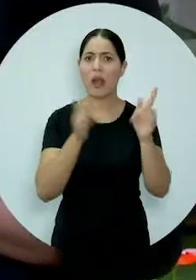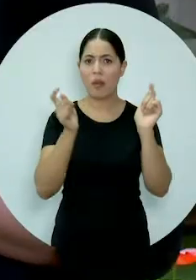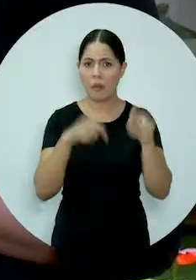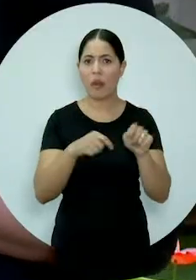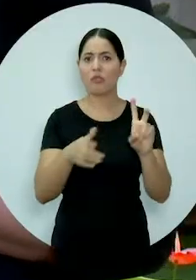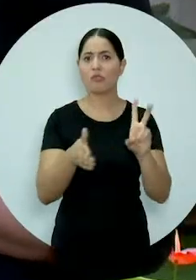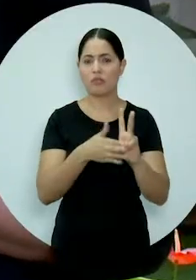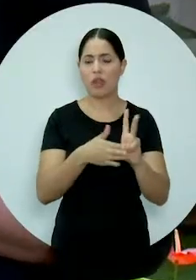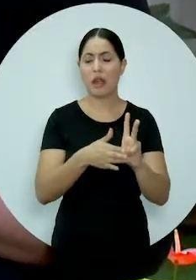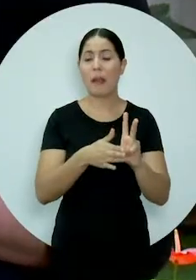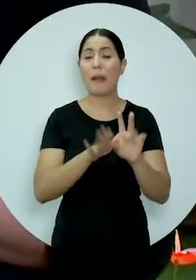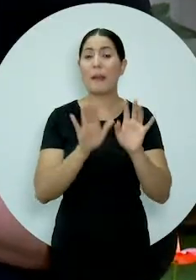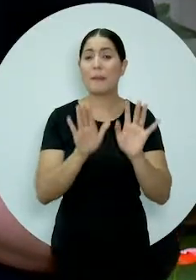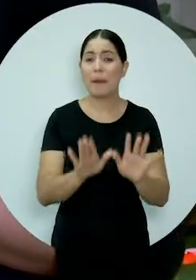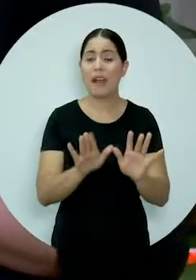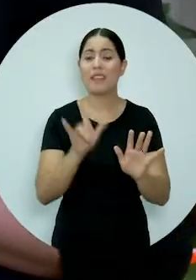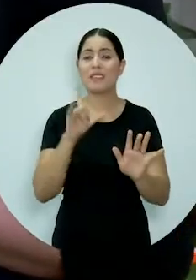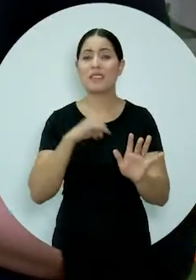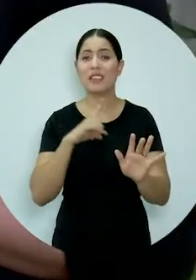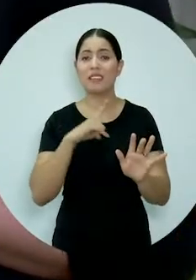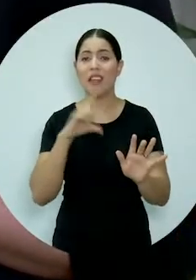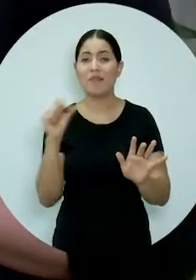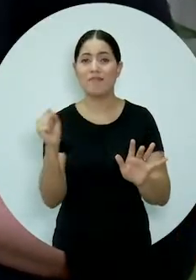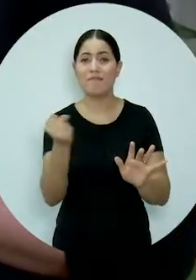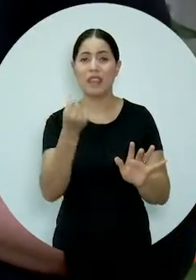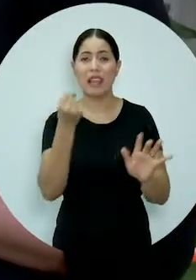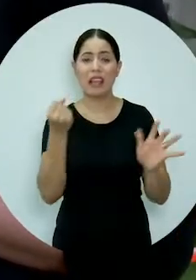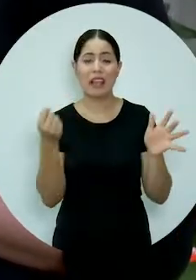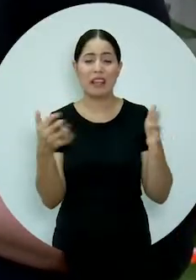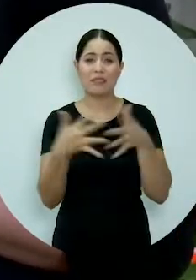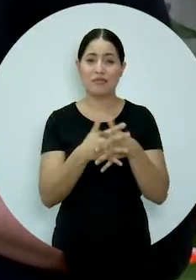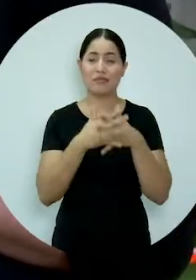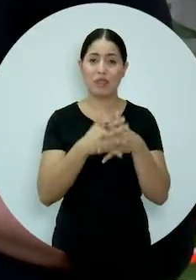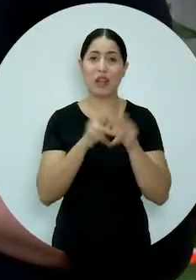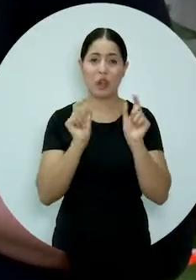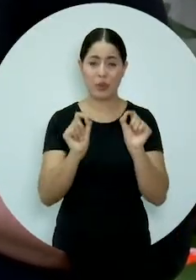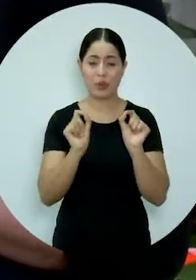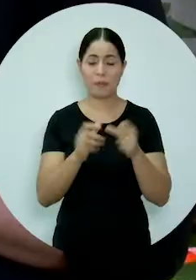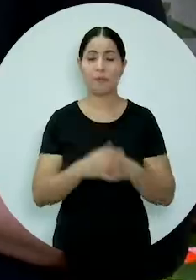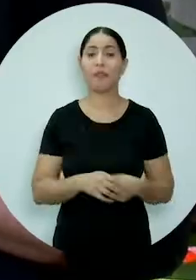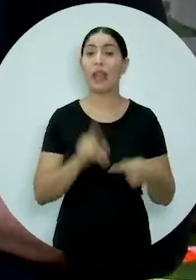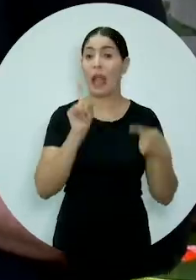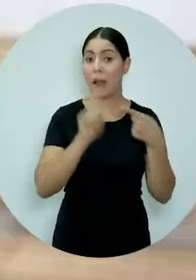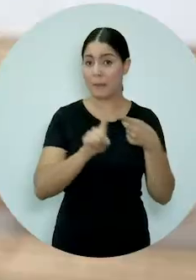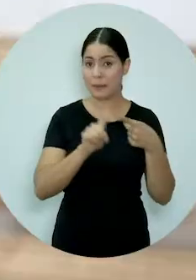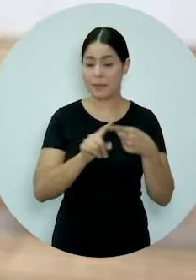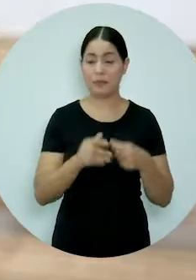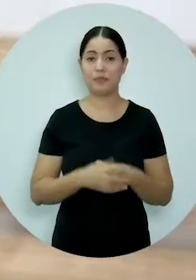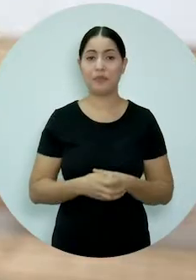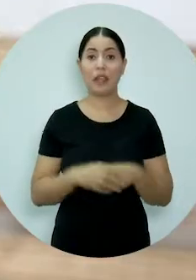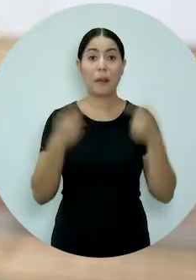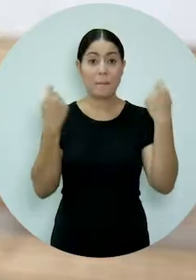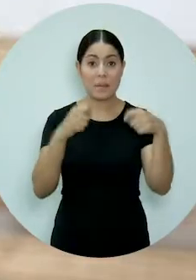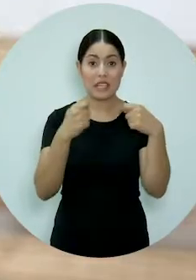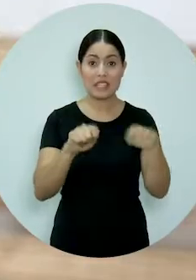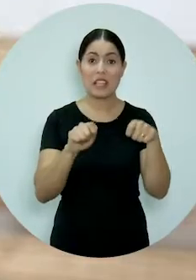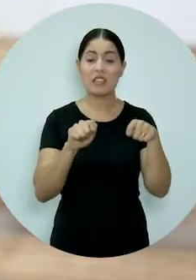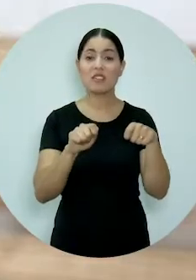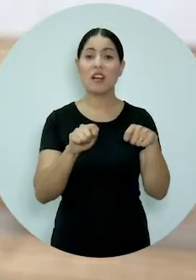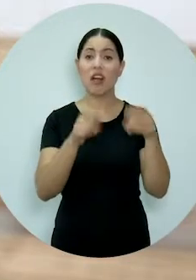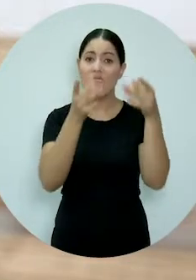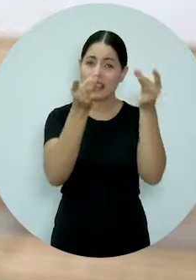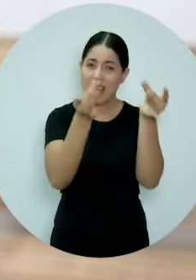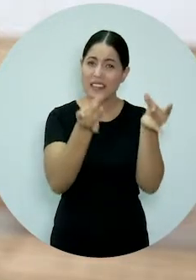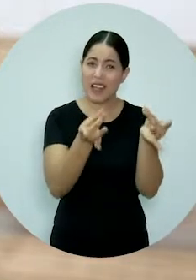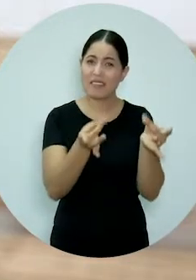fica graves e complexas condições. A primeira é de que hajam condições